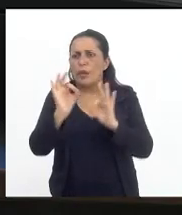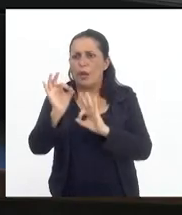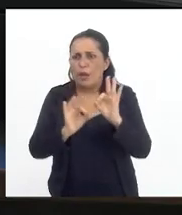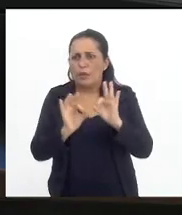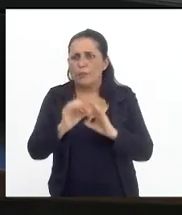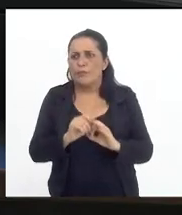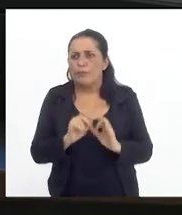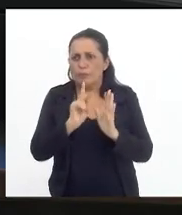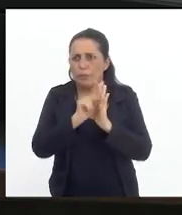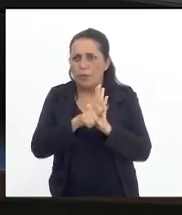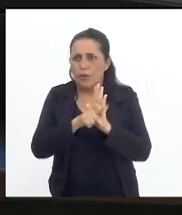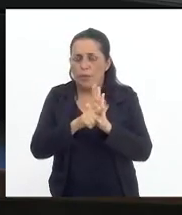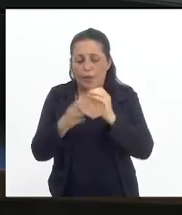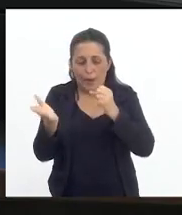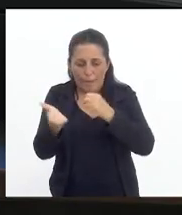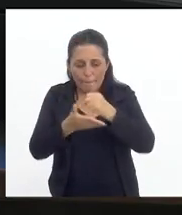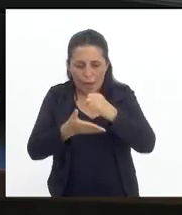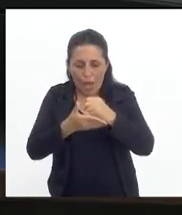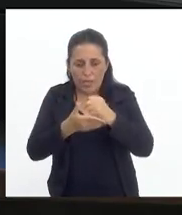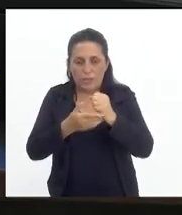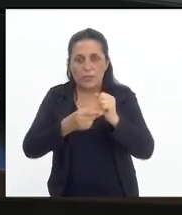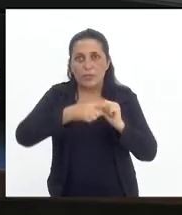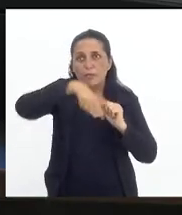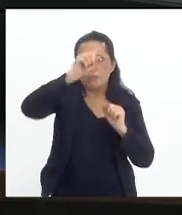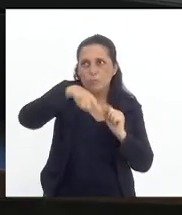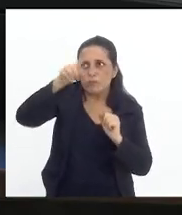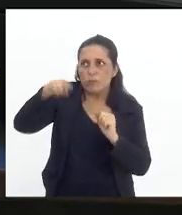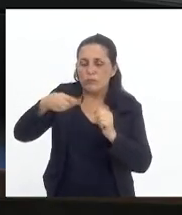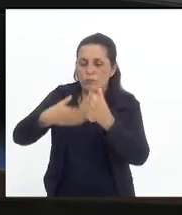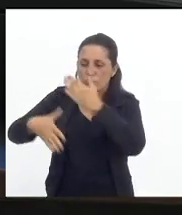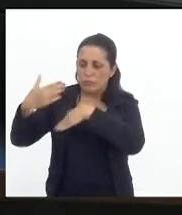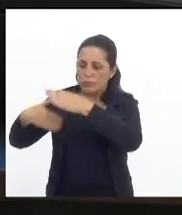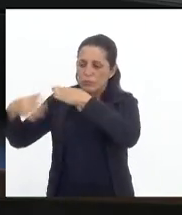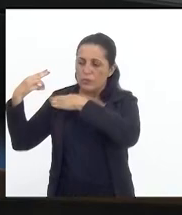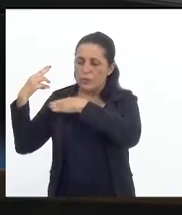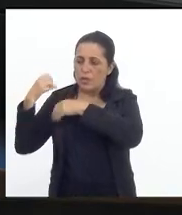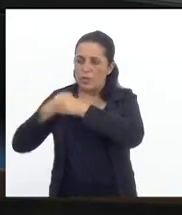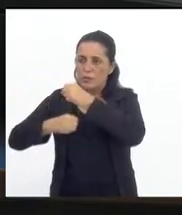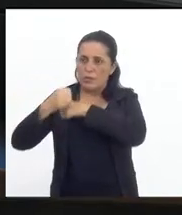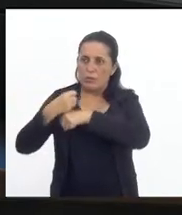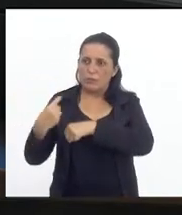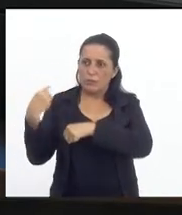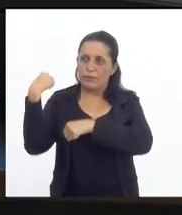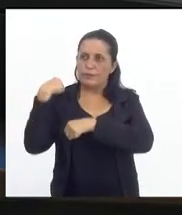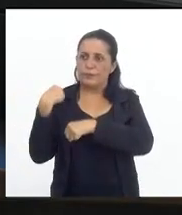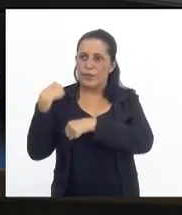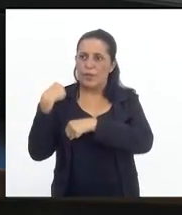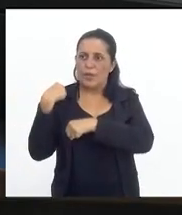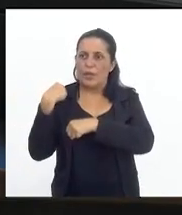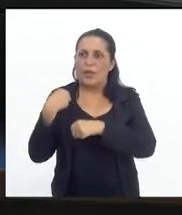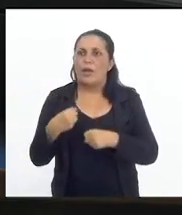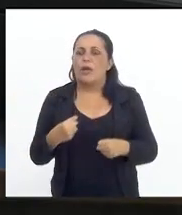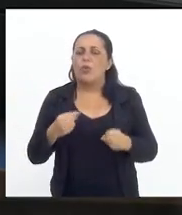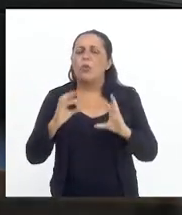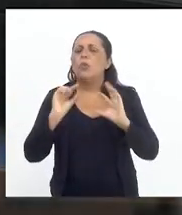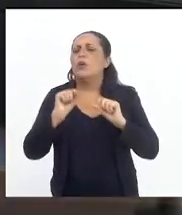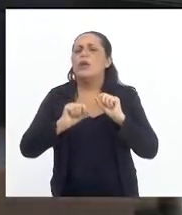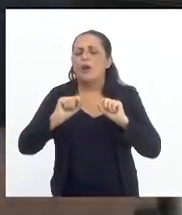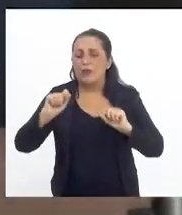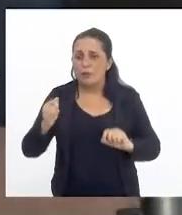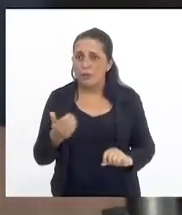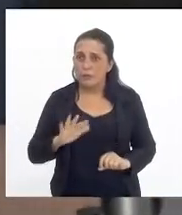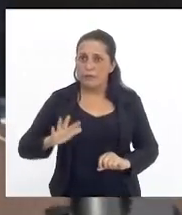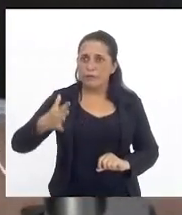a base estatística anterior nos últimos três anos e projetamos obviamente considerada a inflação e